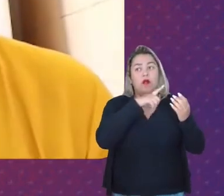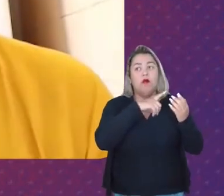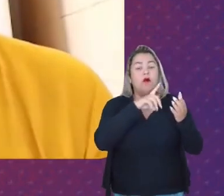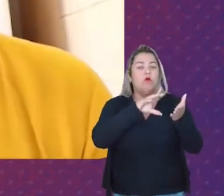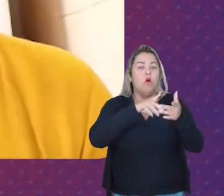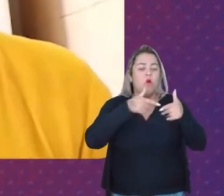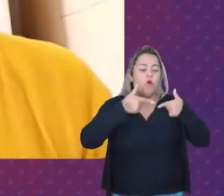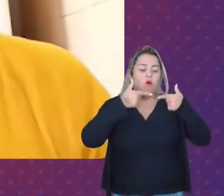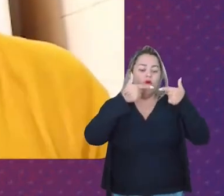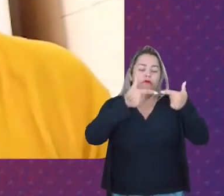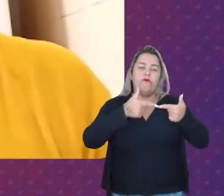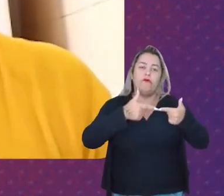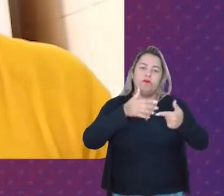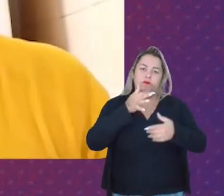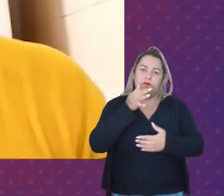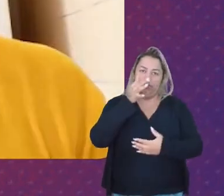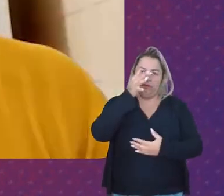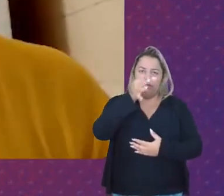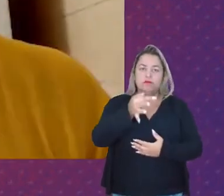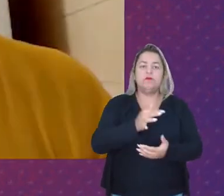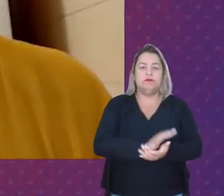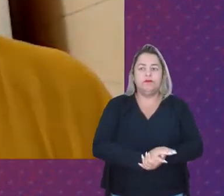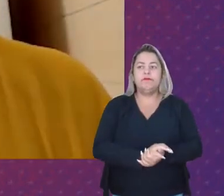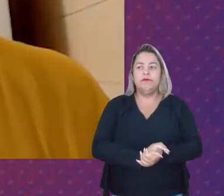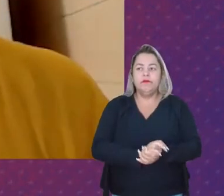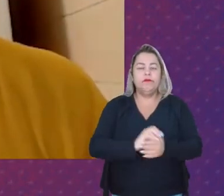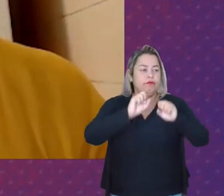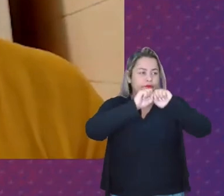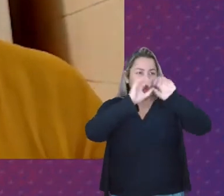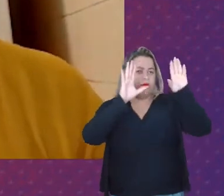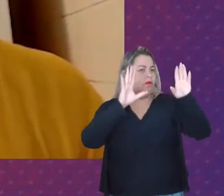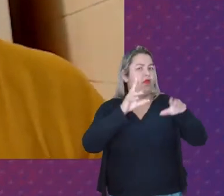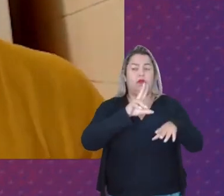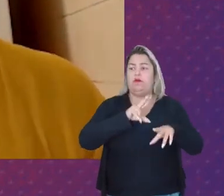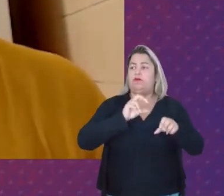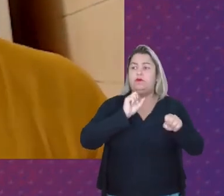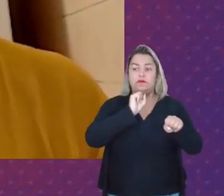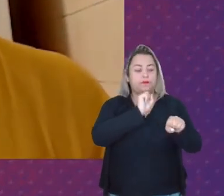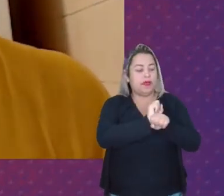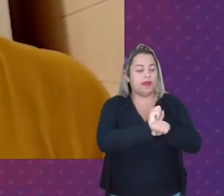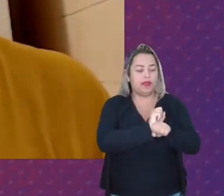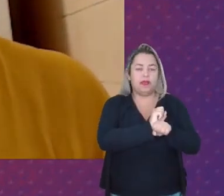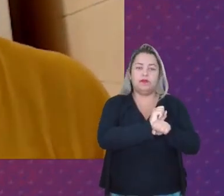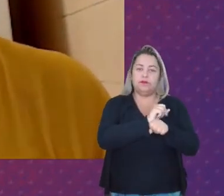futuras, porque, claro que a gente não vai ficar de braços cruzados. Tem